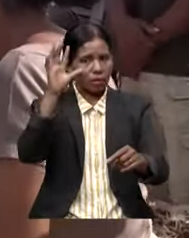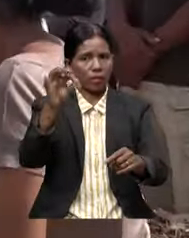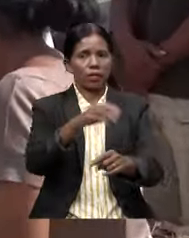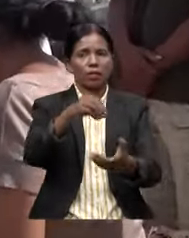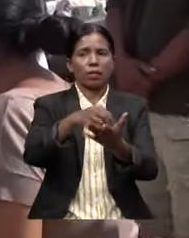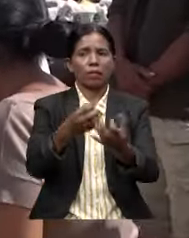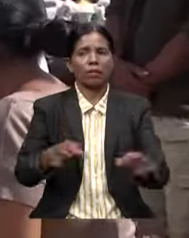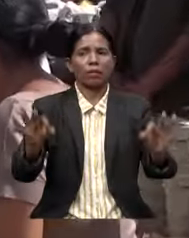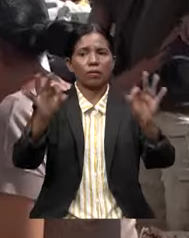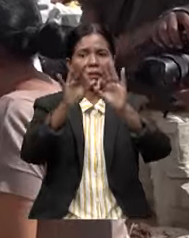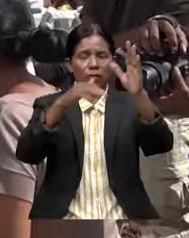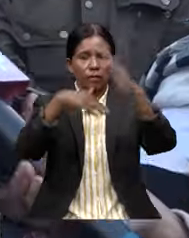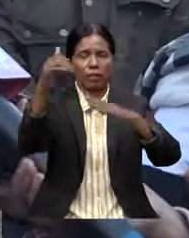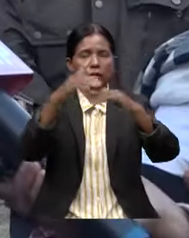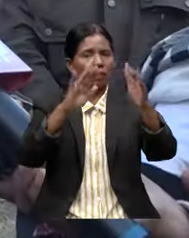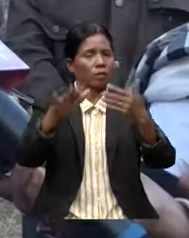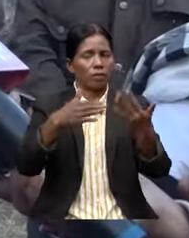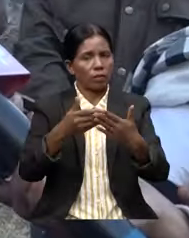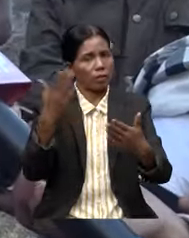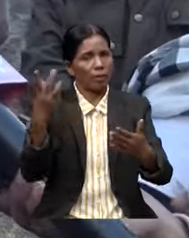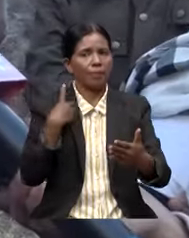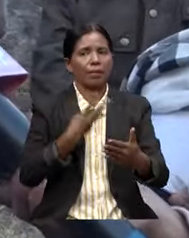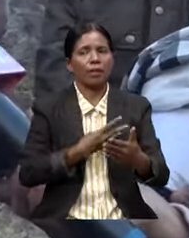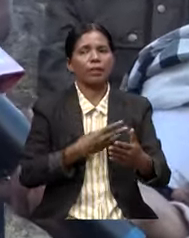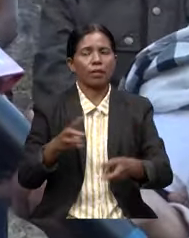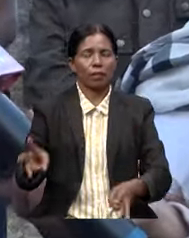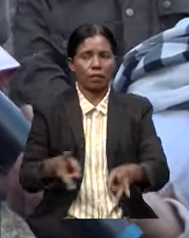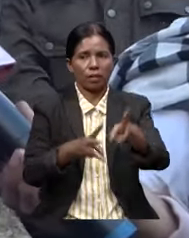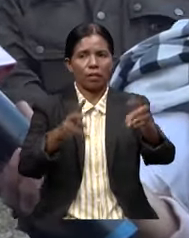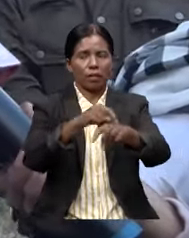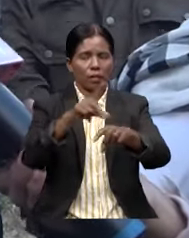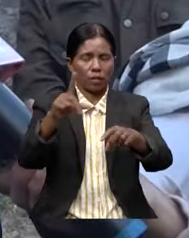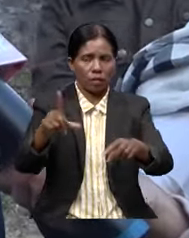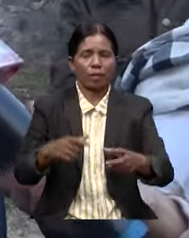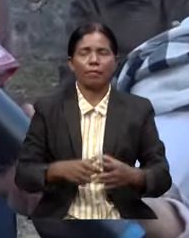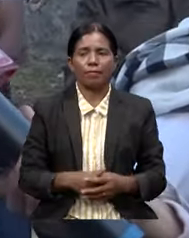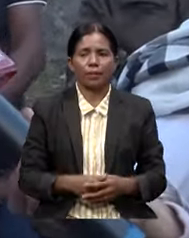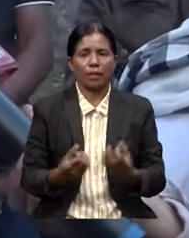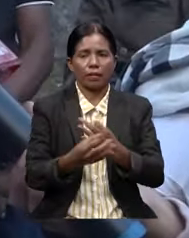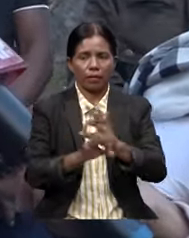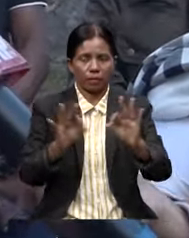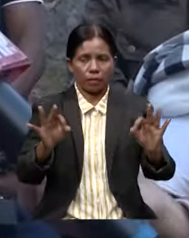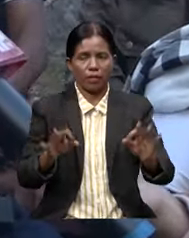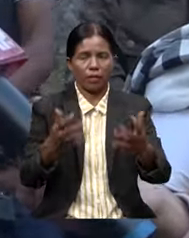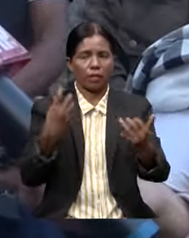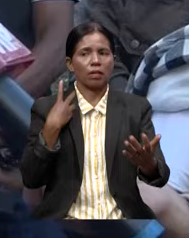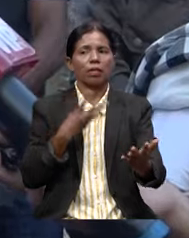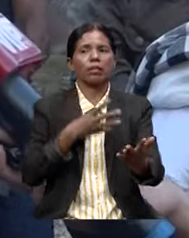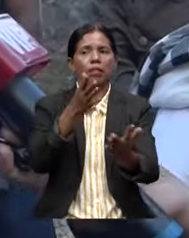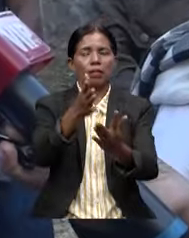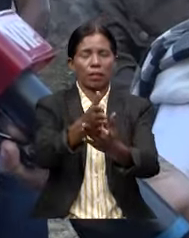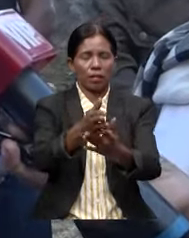dá a prioridade para a infraestrutura Hirakne. Sim, e tem a estrada nacional quase que remata, agora estamos na